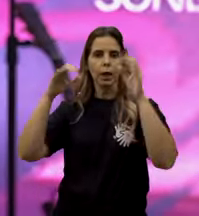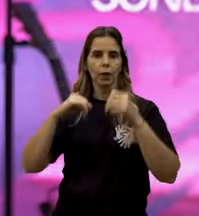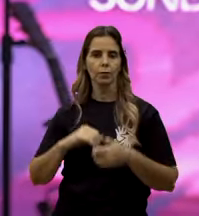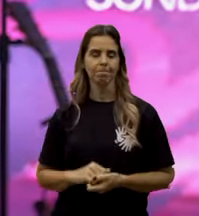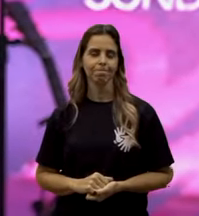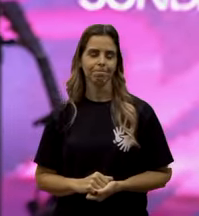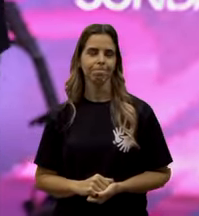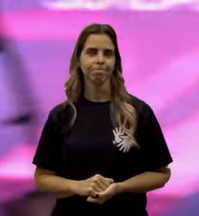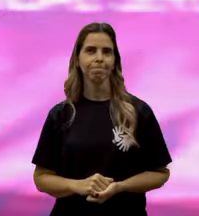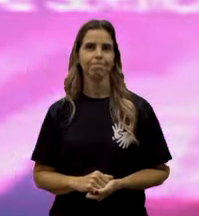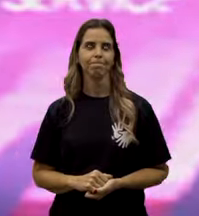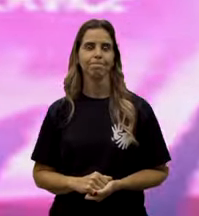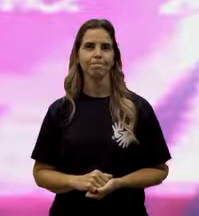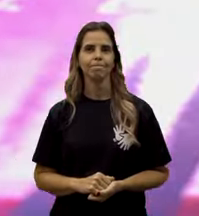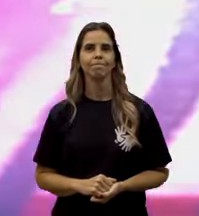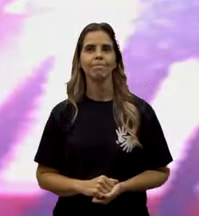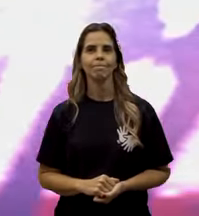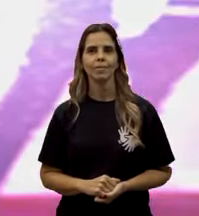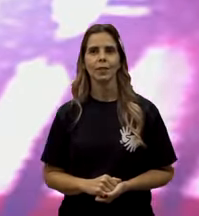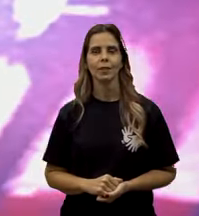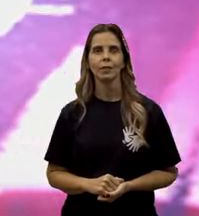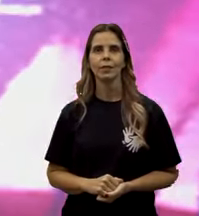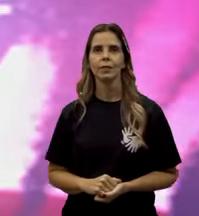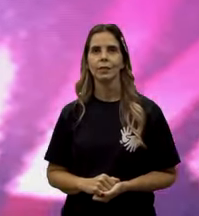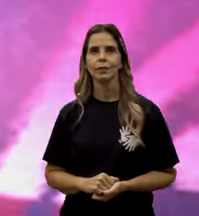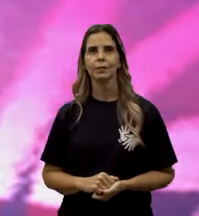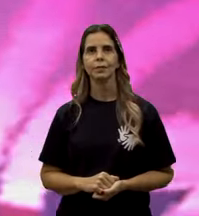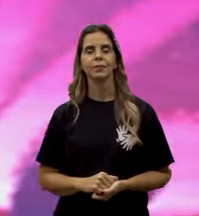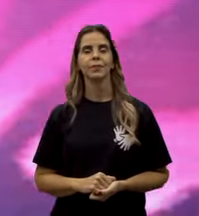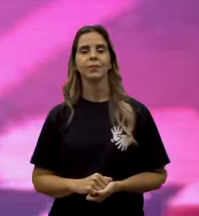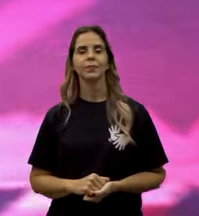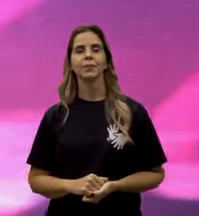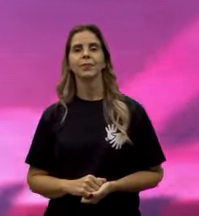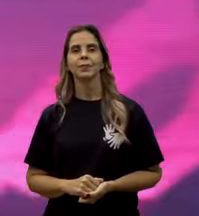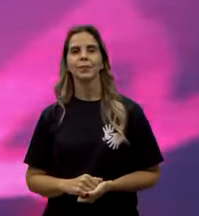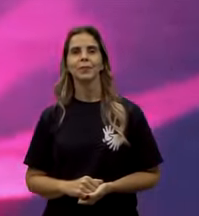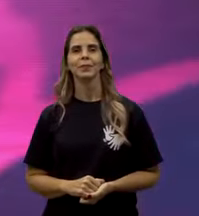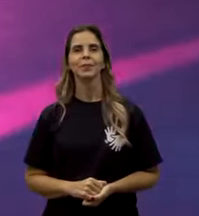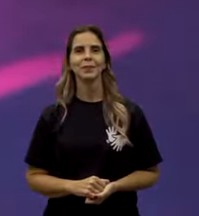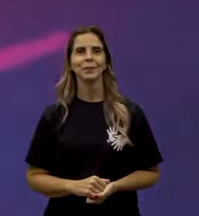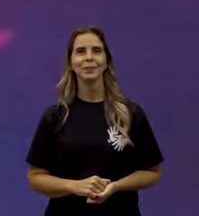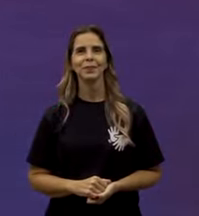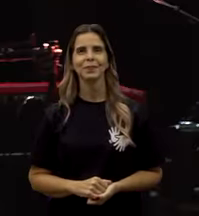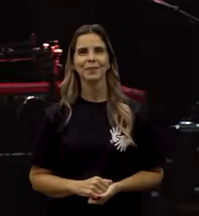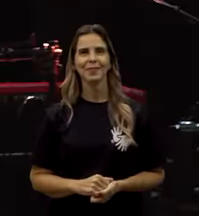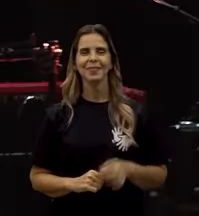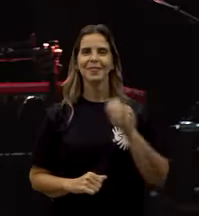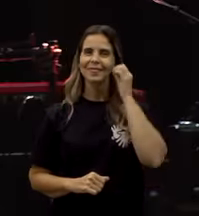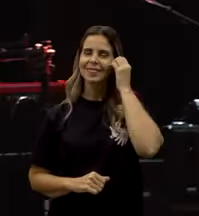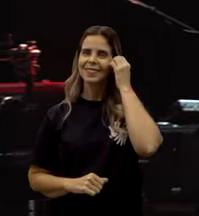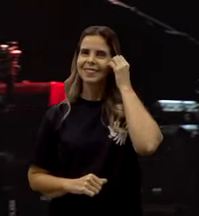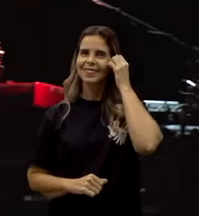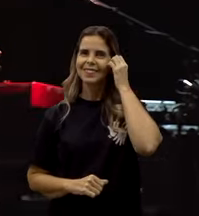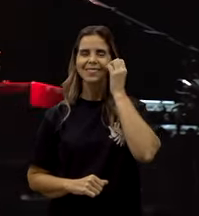vive já existe há muito tempo só que a gente já é uns ET mais regulado Aleluia